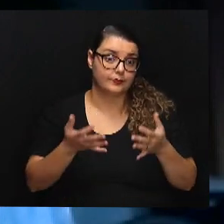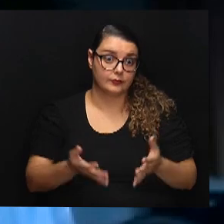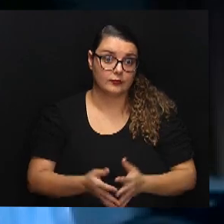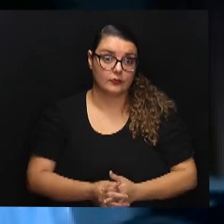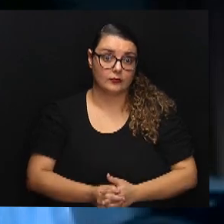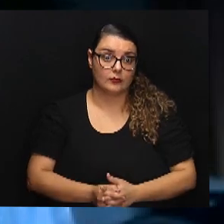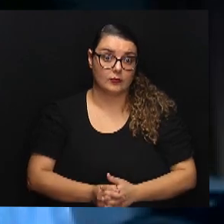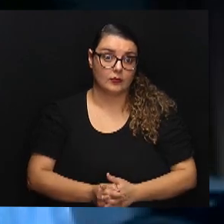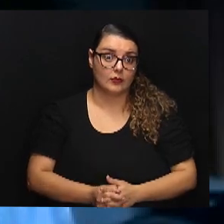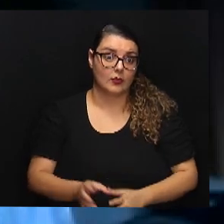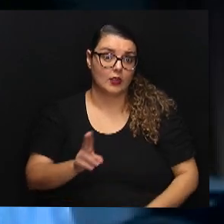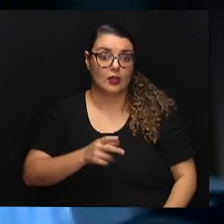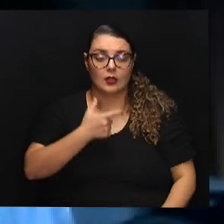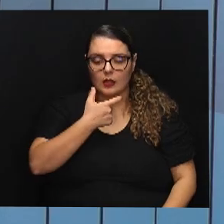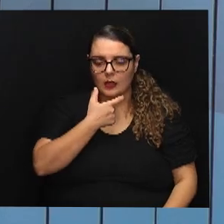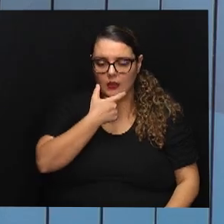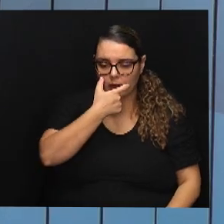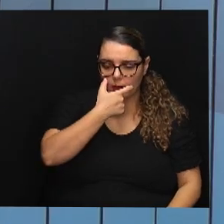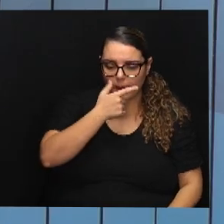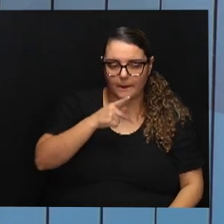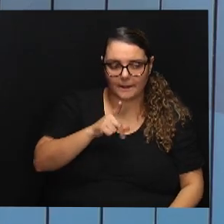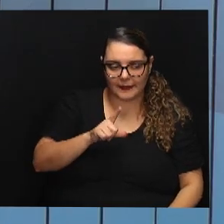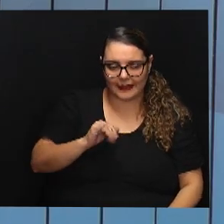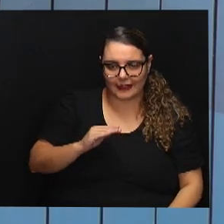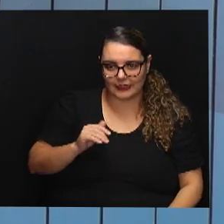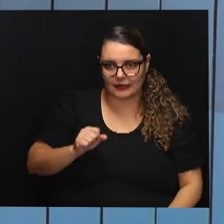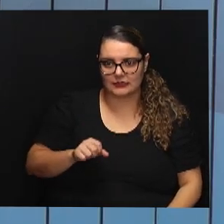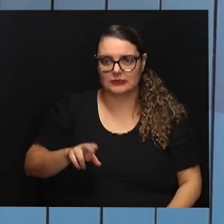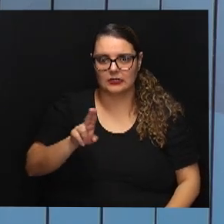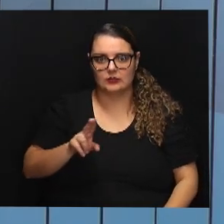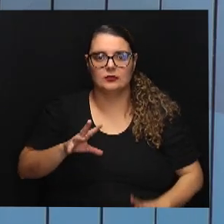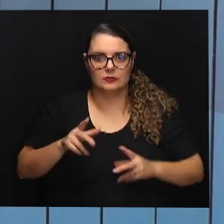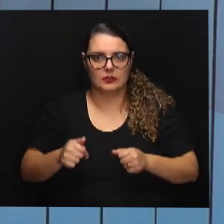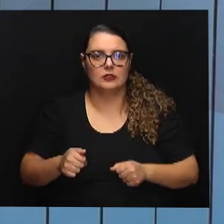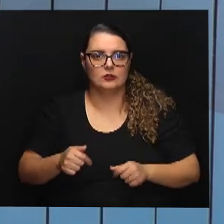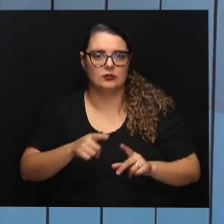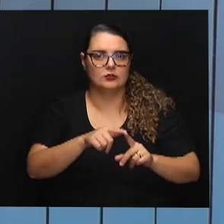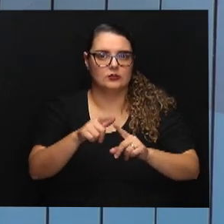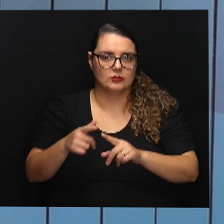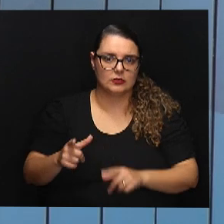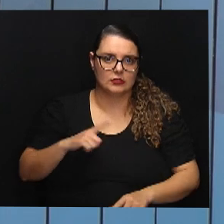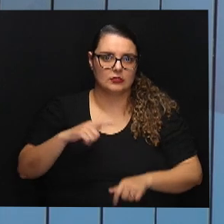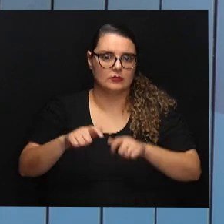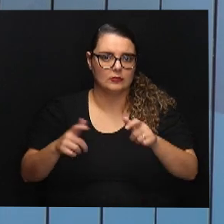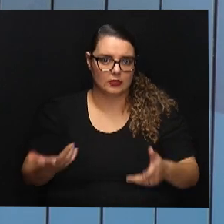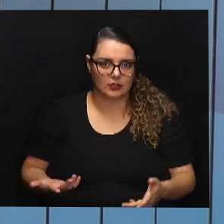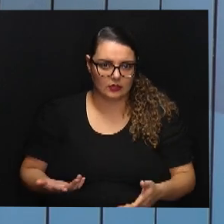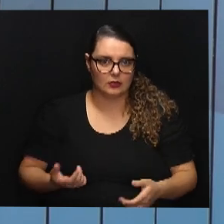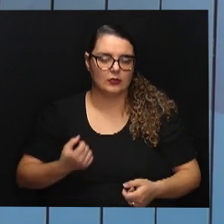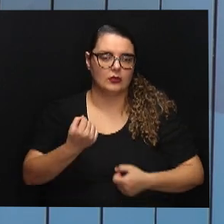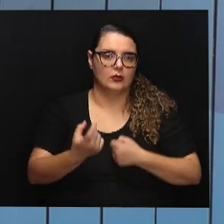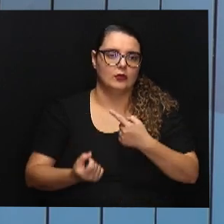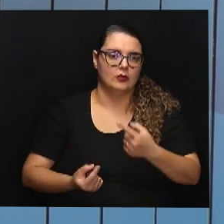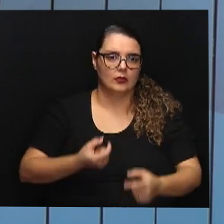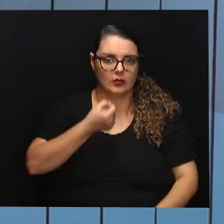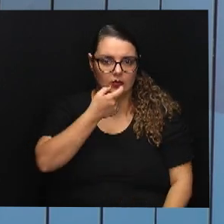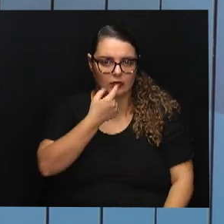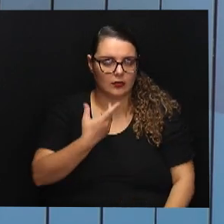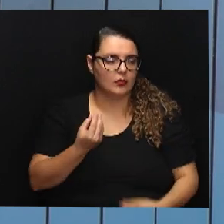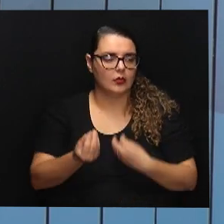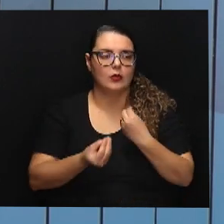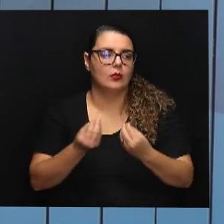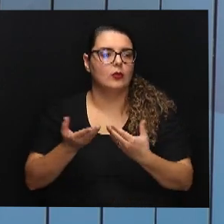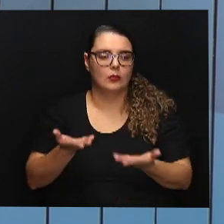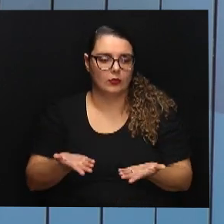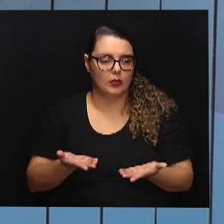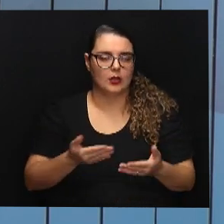vida. Exatamente. E o uso de placas, ele é recomendado para todos os casos? Tem gente que vai entrar